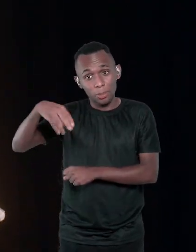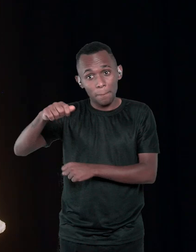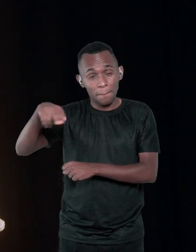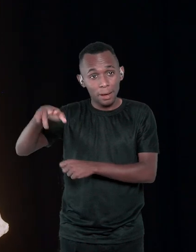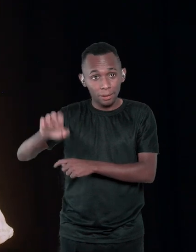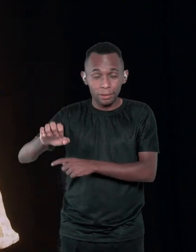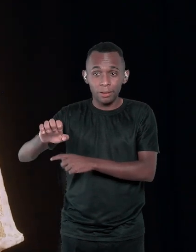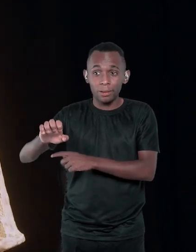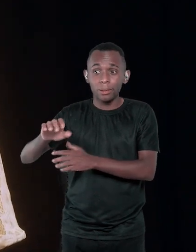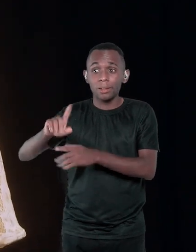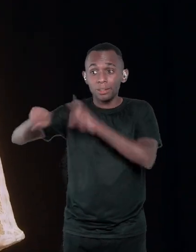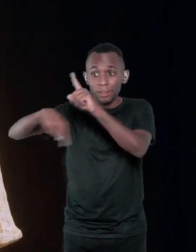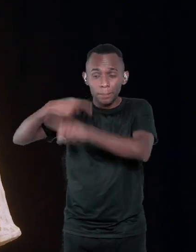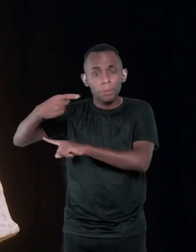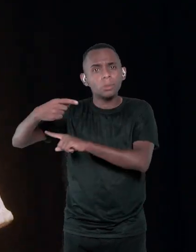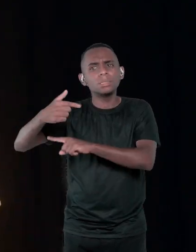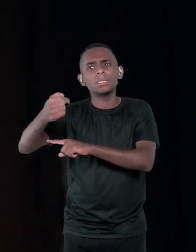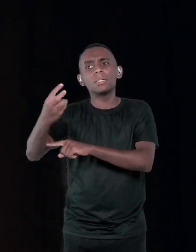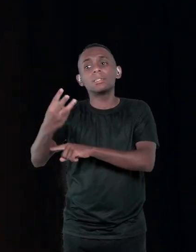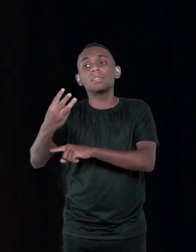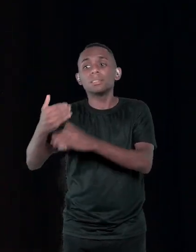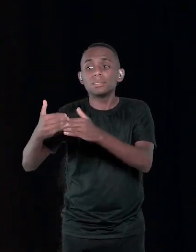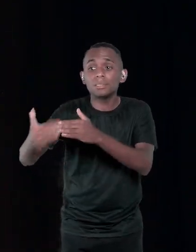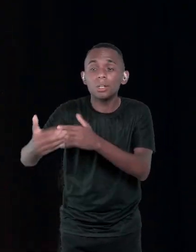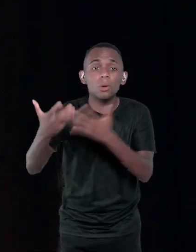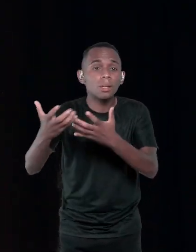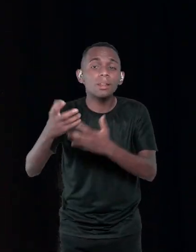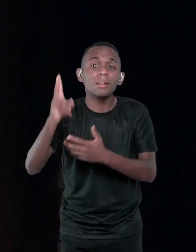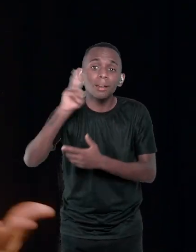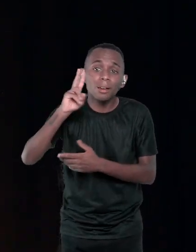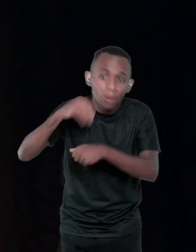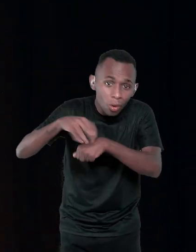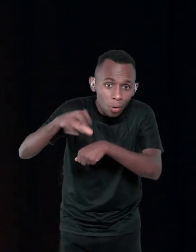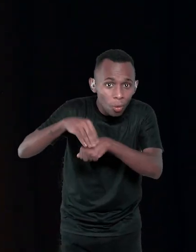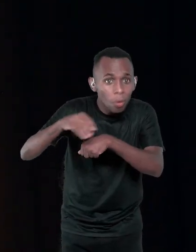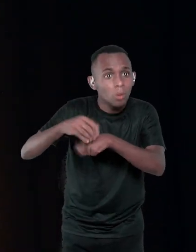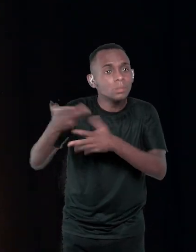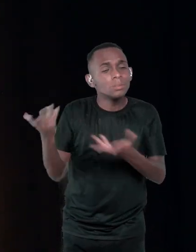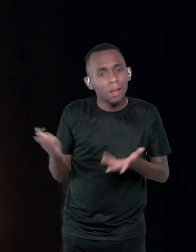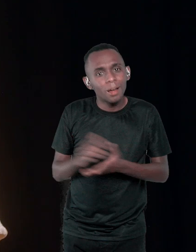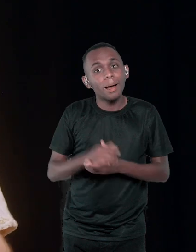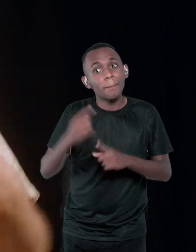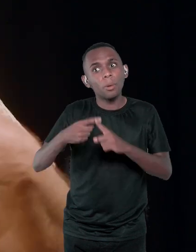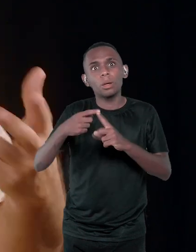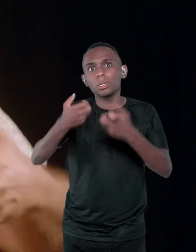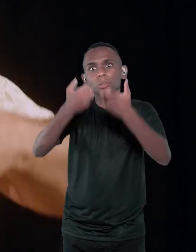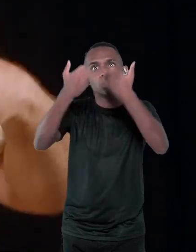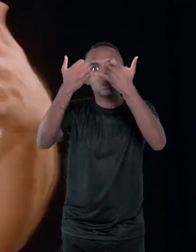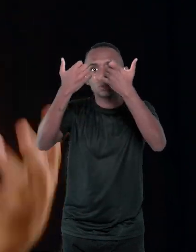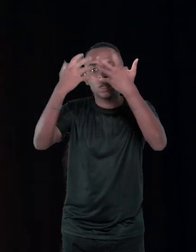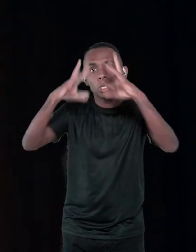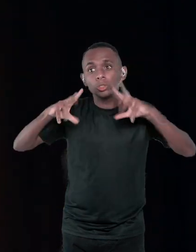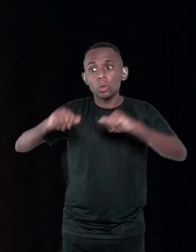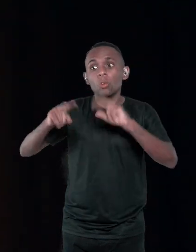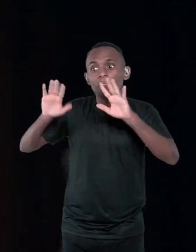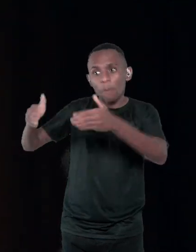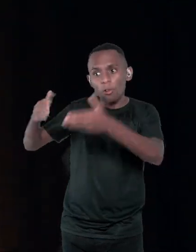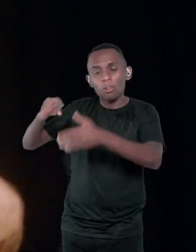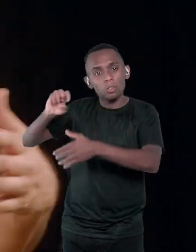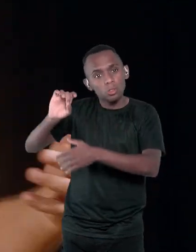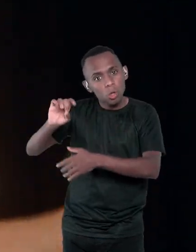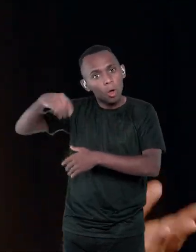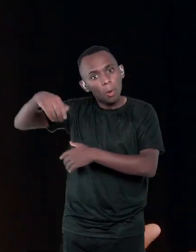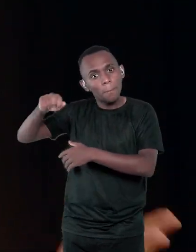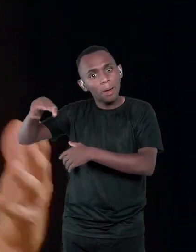Sobram 73 anos. Porque eu queria contar, né? Quem é que pode falar isso, né? Eu queria contar dos outros